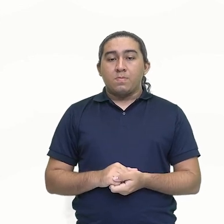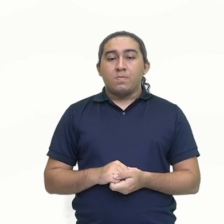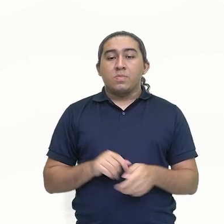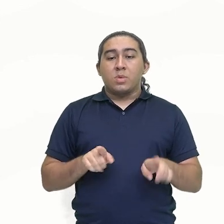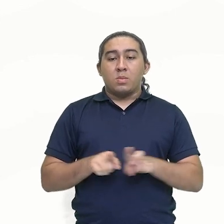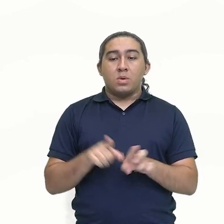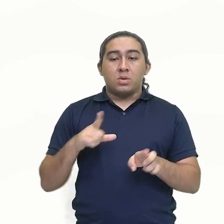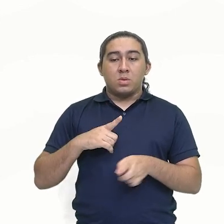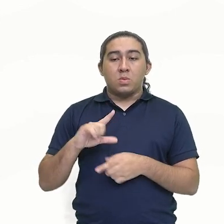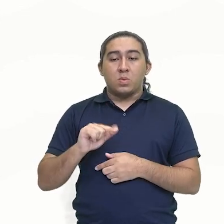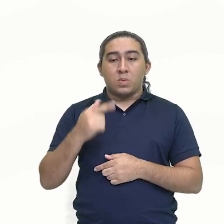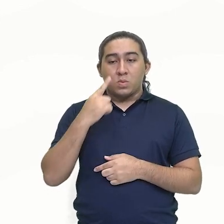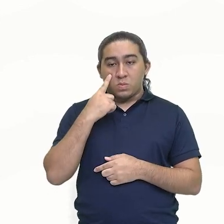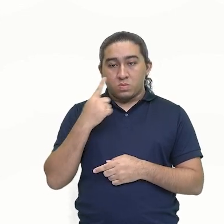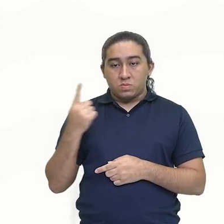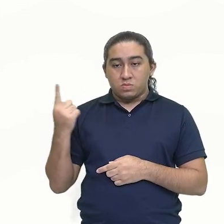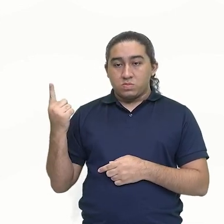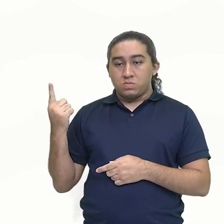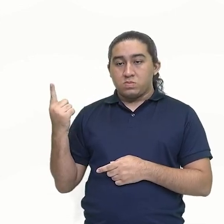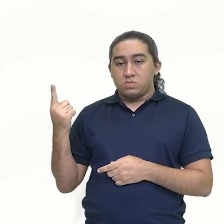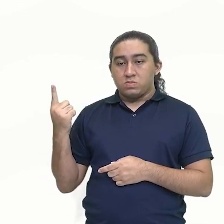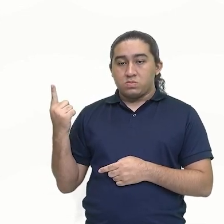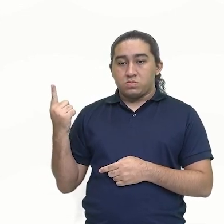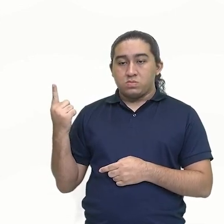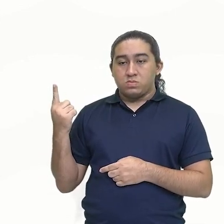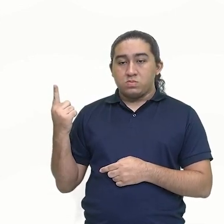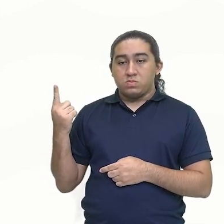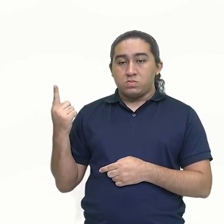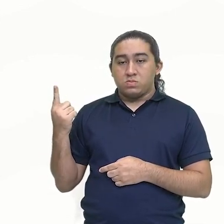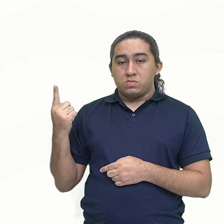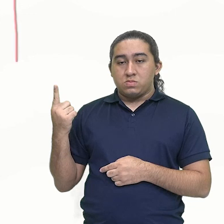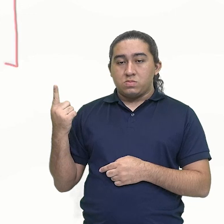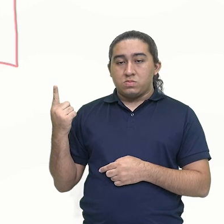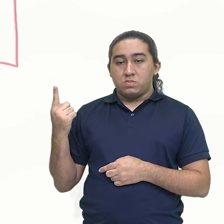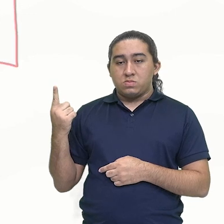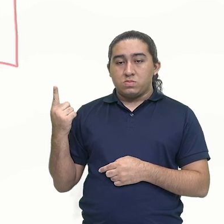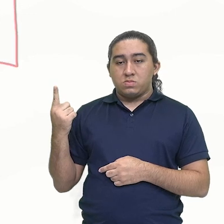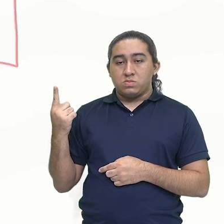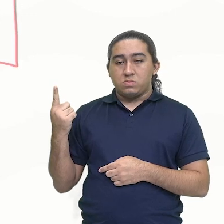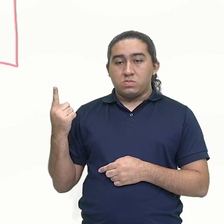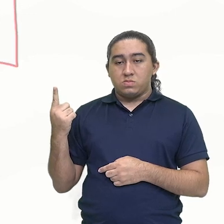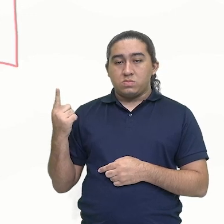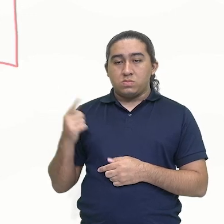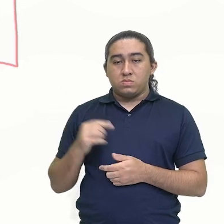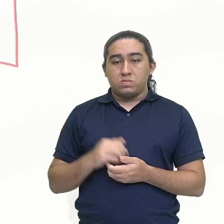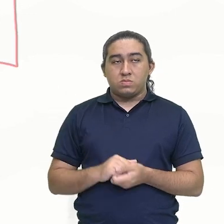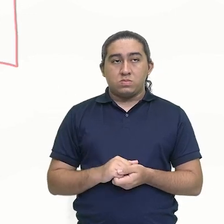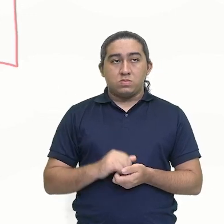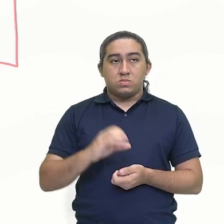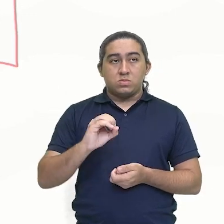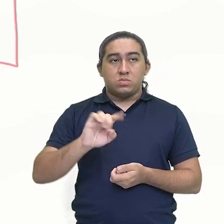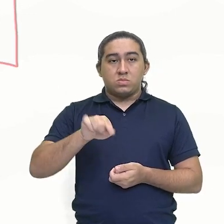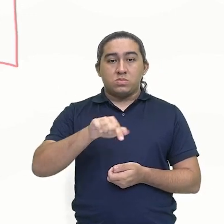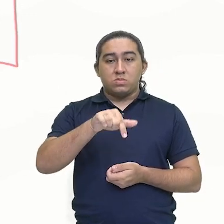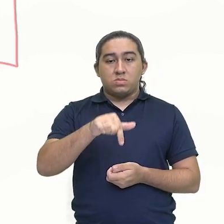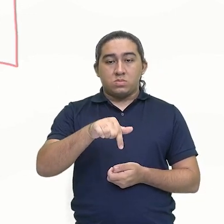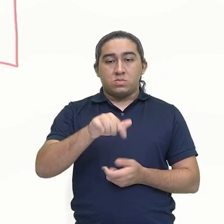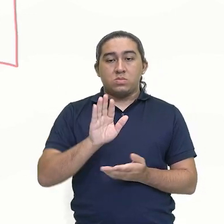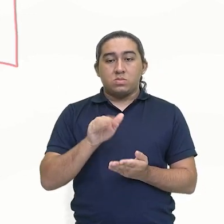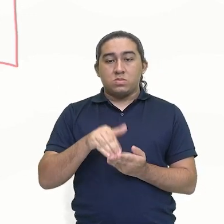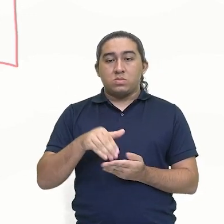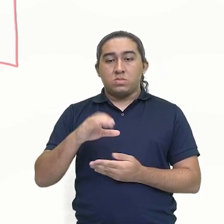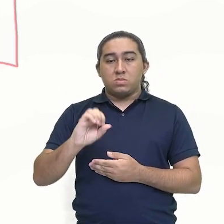tem países ali considerados de países de alto desenvolvimento humano, que vai de 0,7